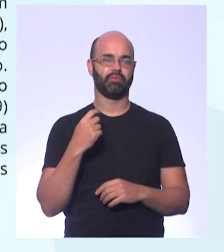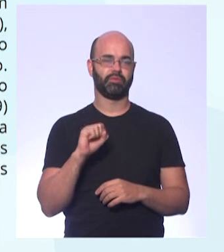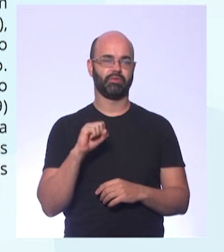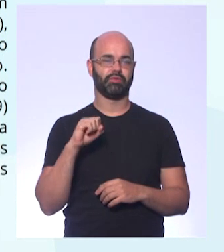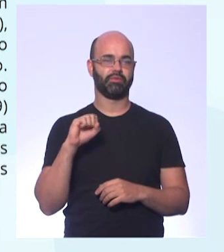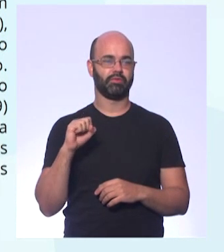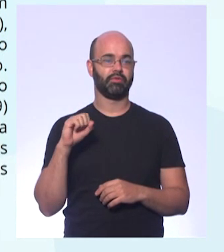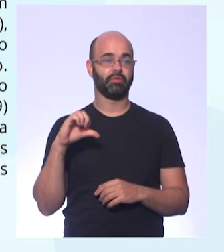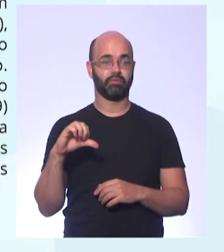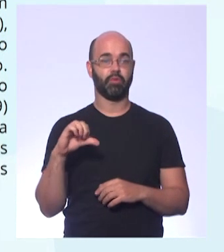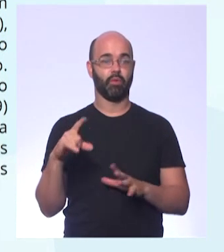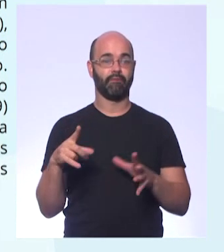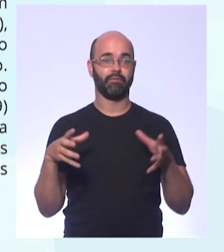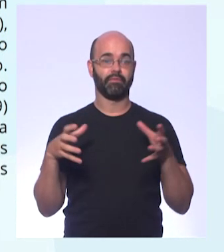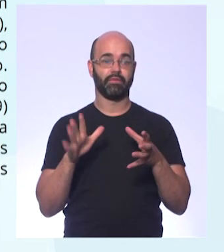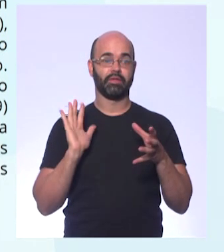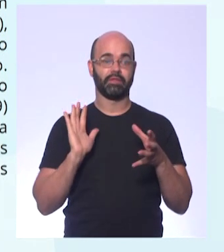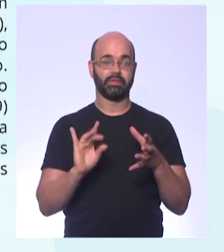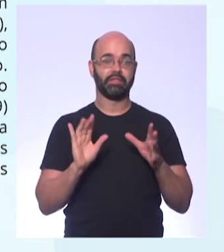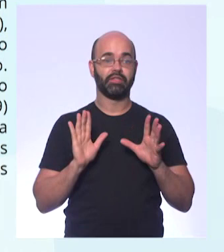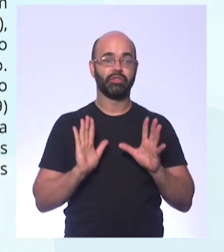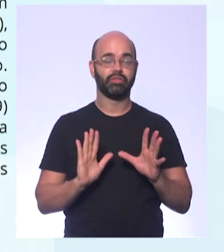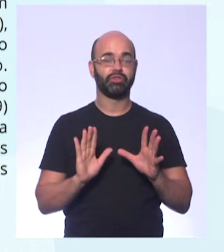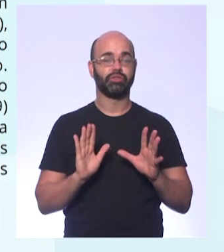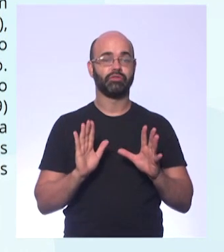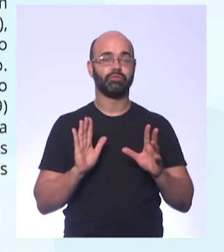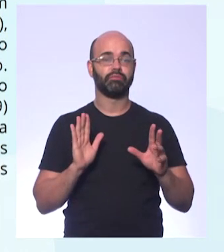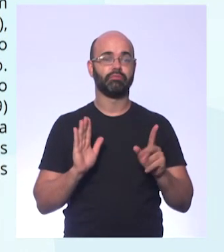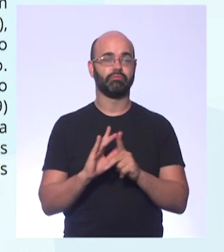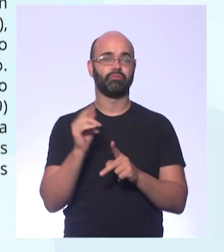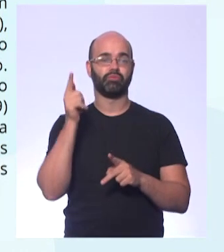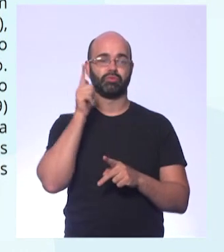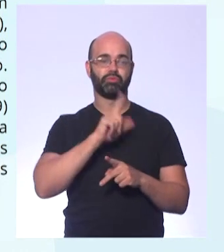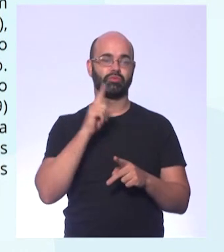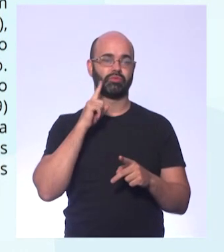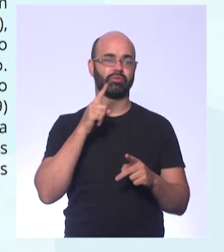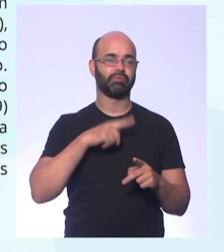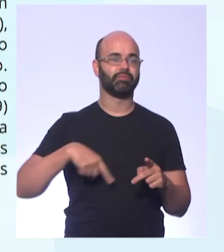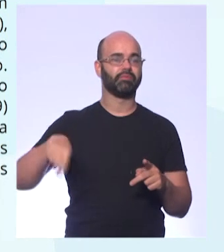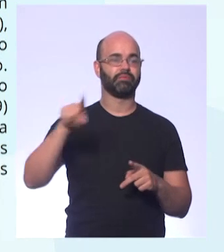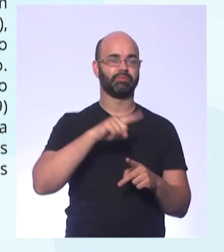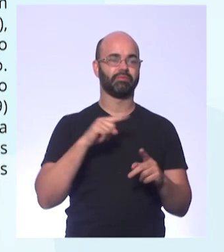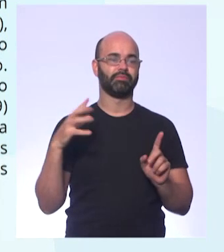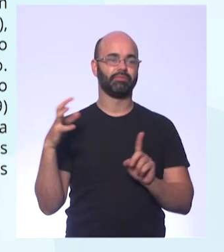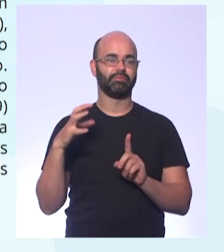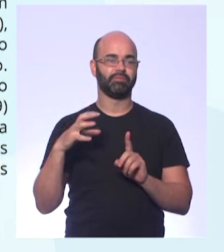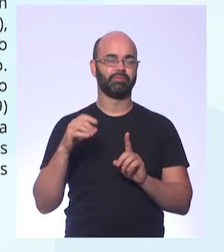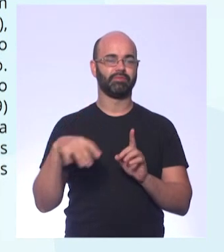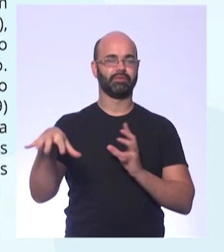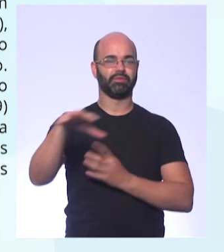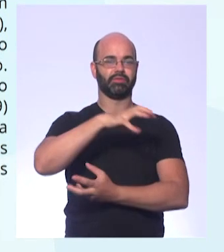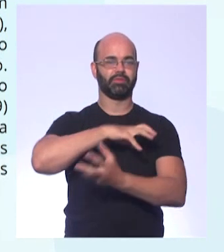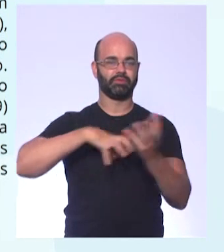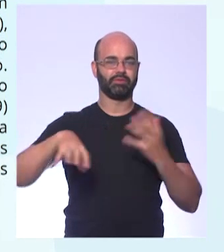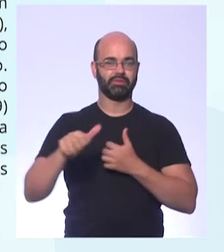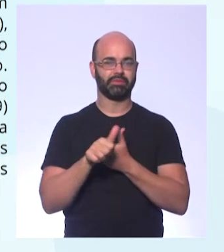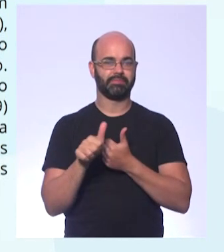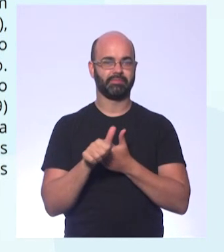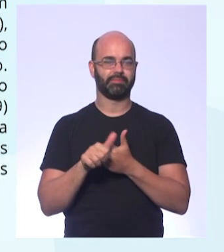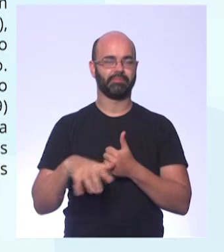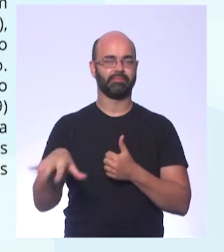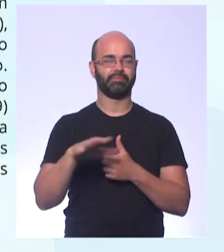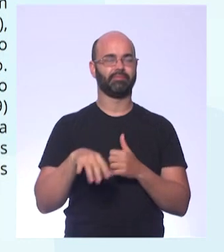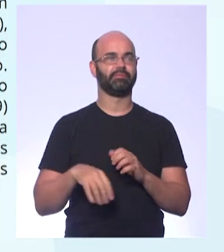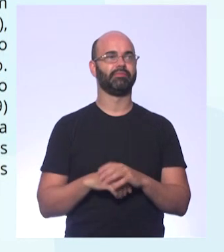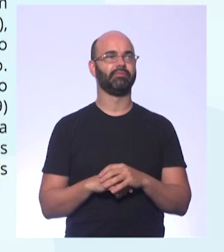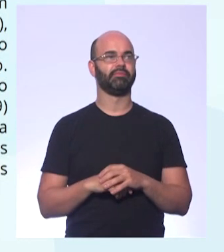a de manter e consolidar a unidade territorial, superando as forças centrífugas das inúmeras revoltas locais. E